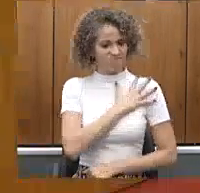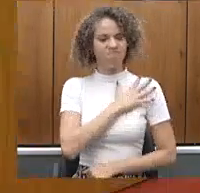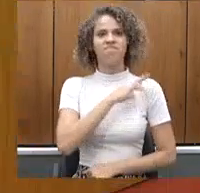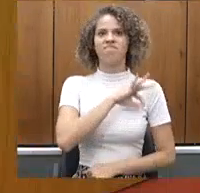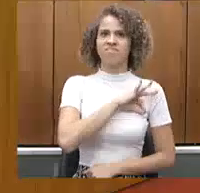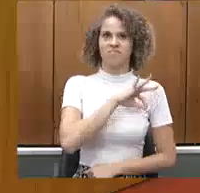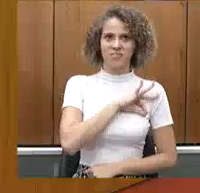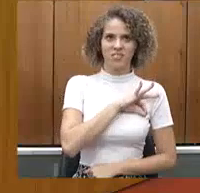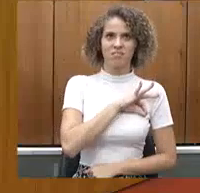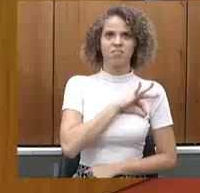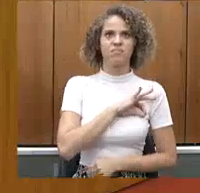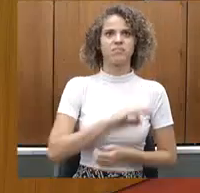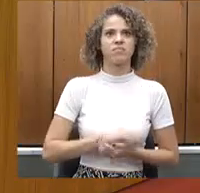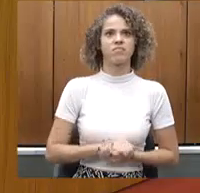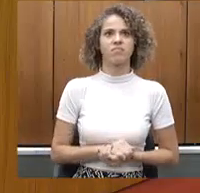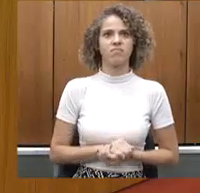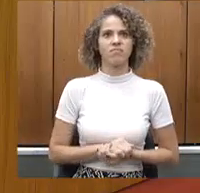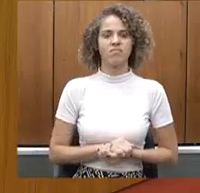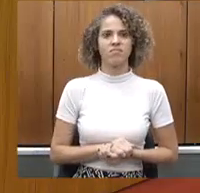e